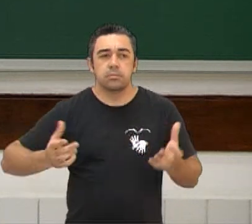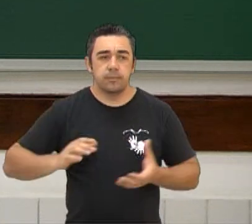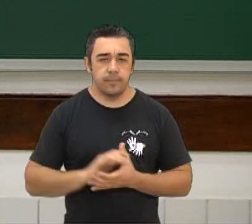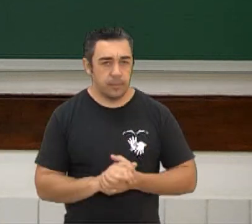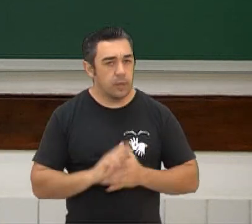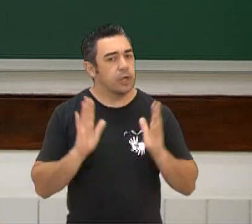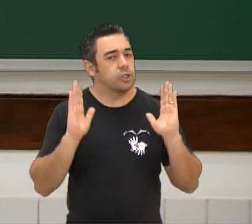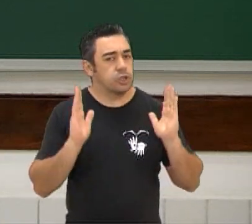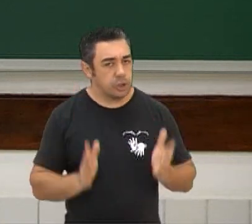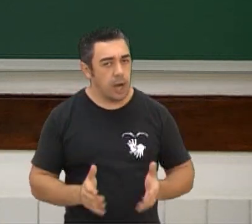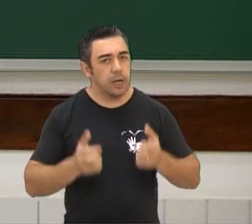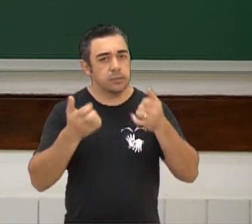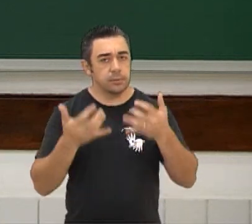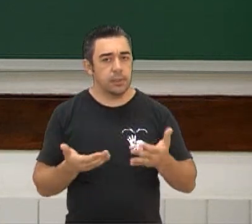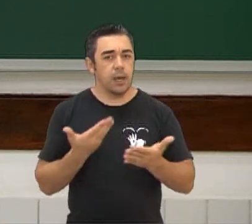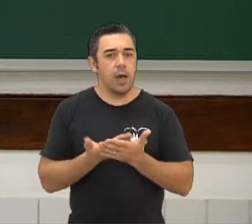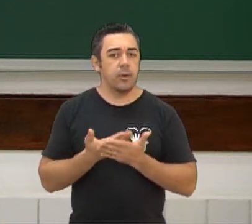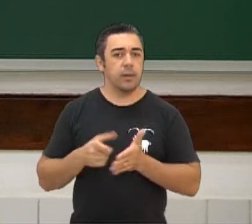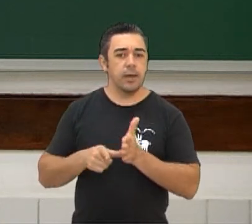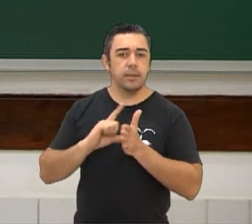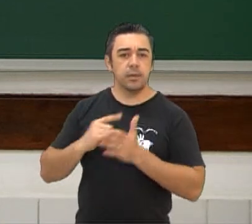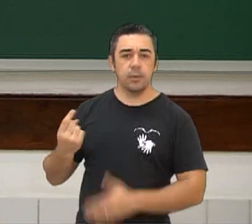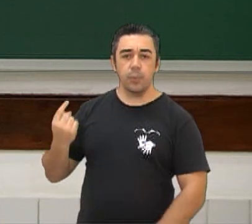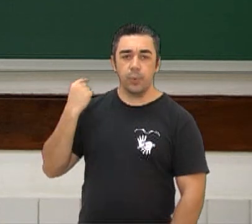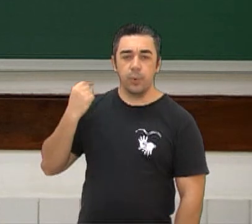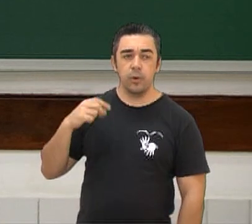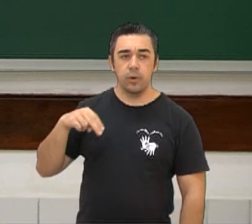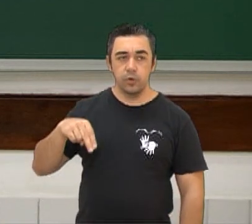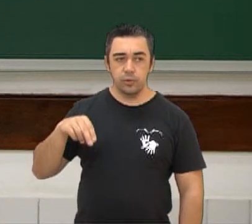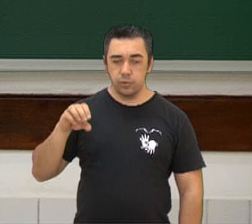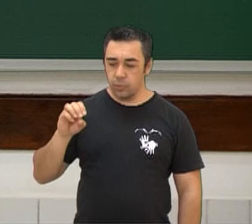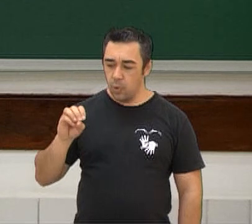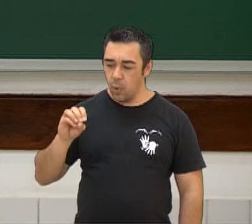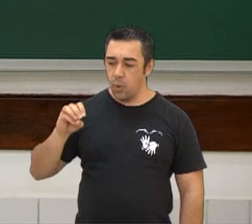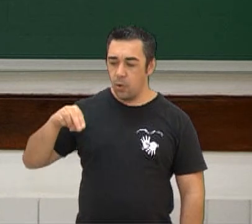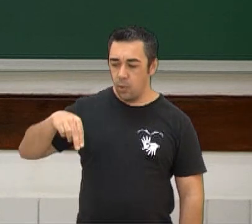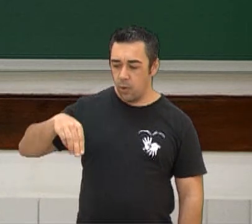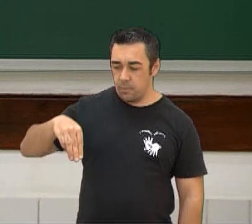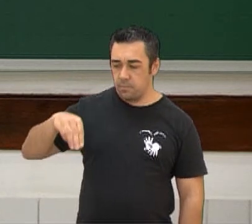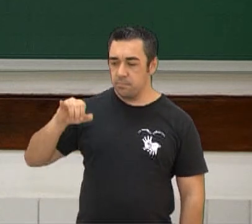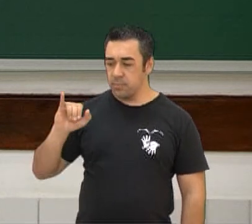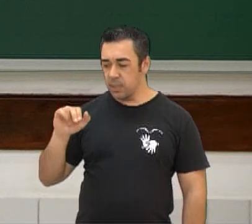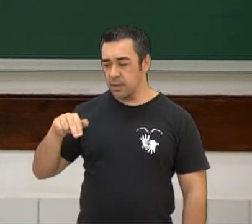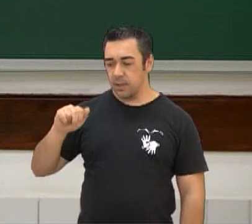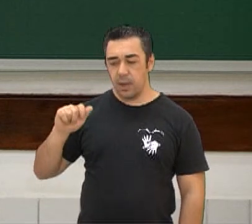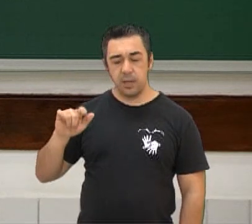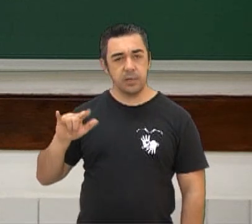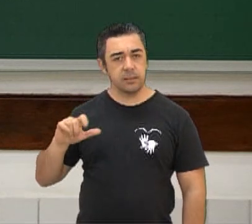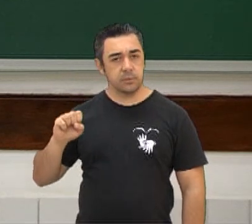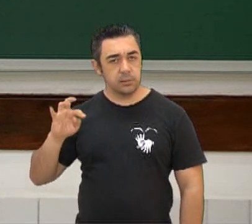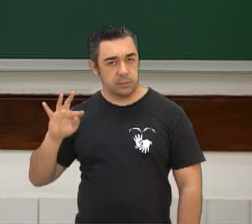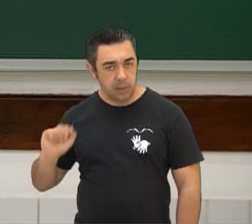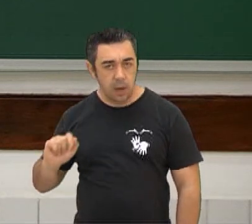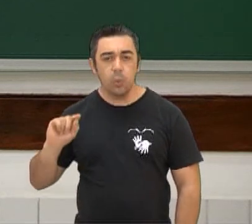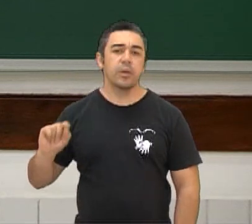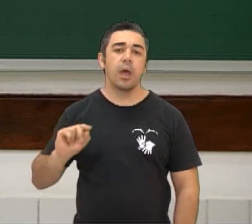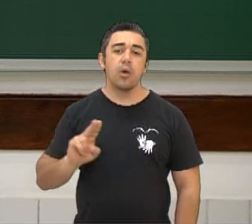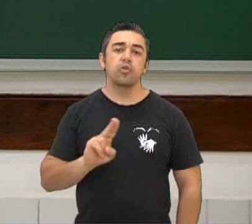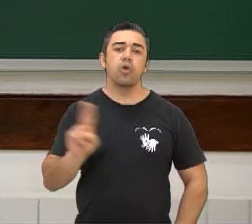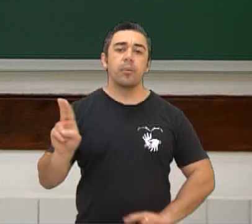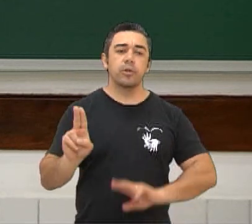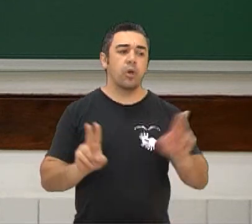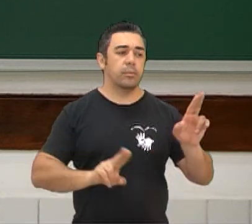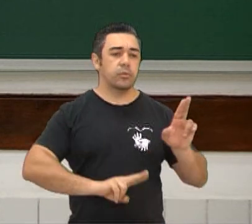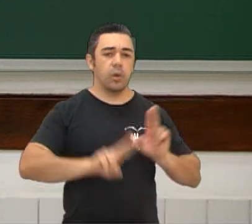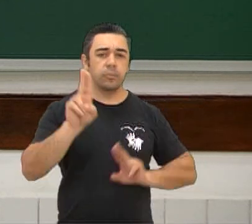Já explicamos numa outra aula. É colocar o nome nas coisas, que as coisas não têm um universal,